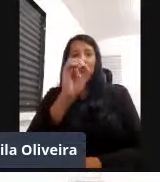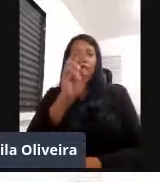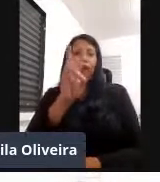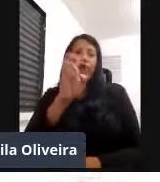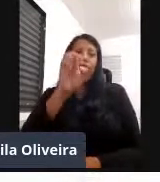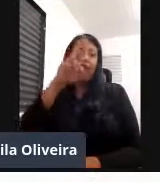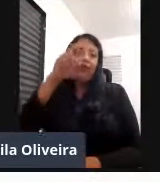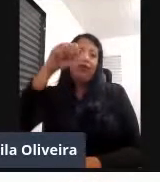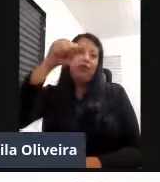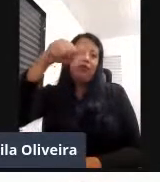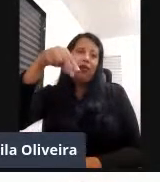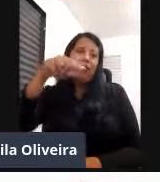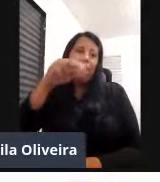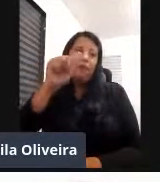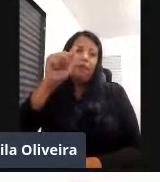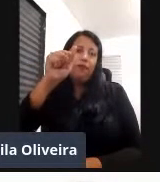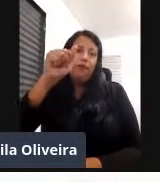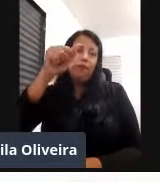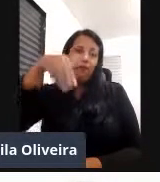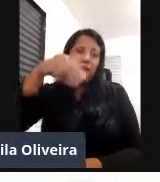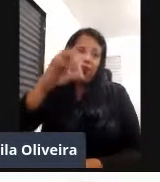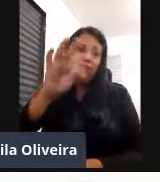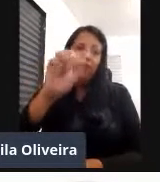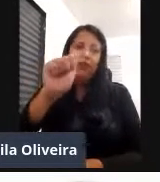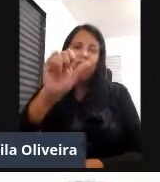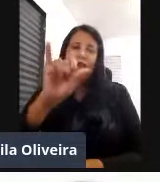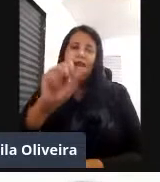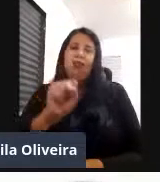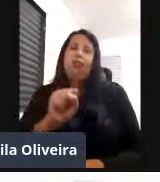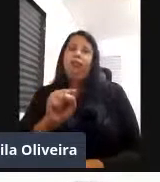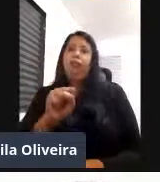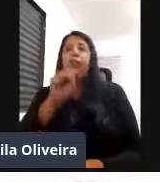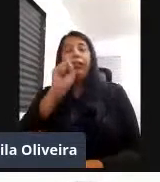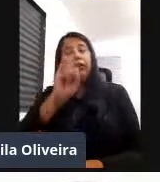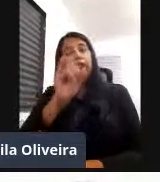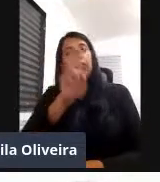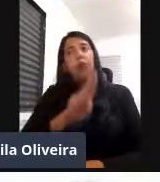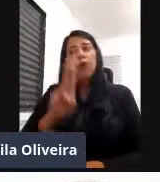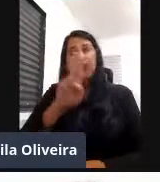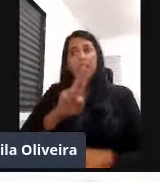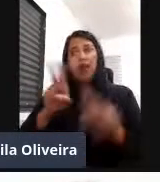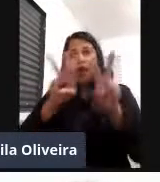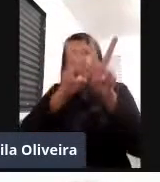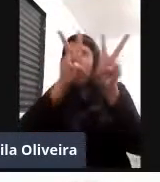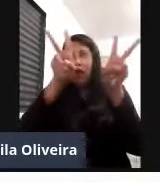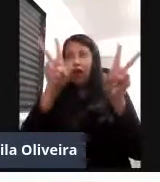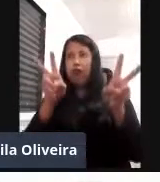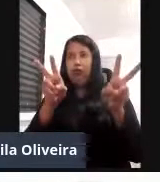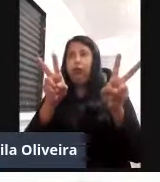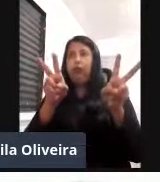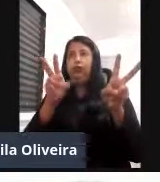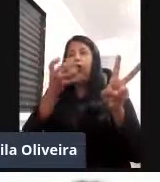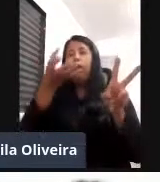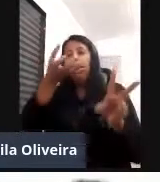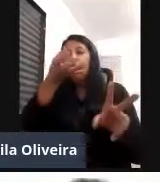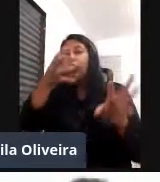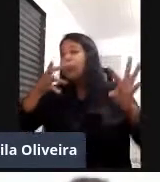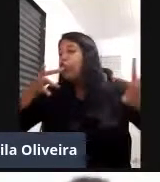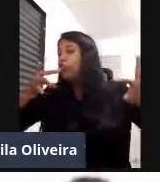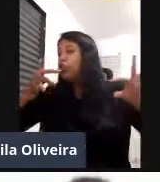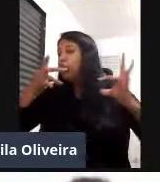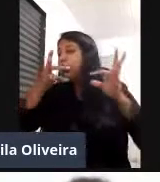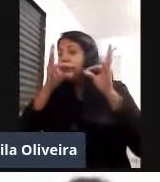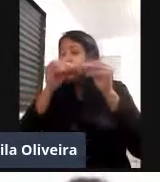as aspas, eu estou dizendo para o sistema o seguinte, sistema, eu quero que você pesquise